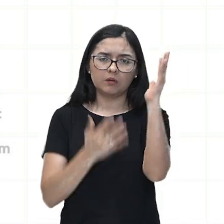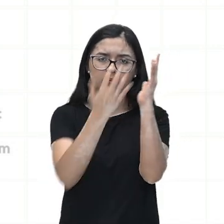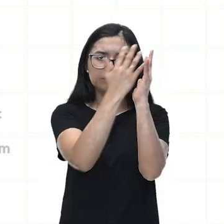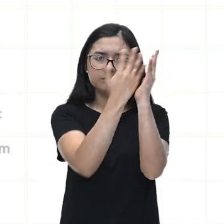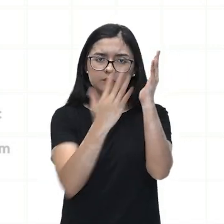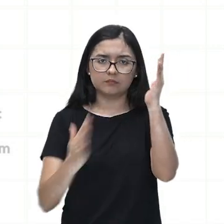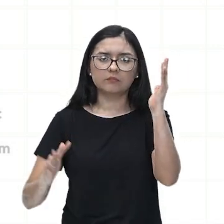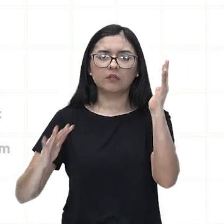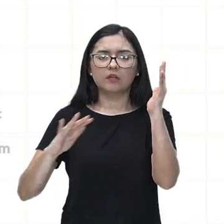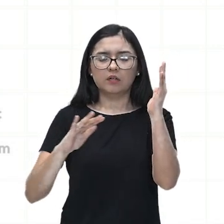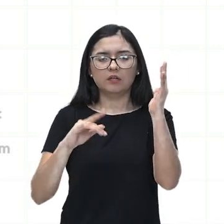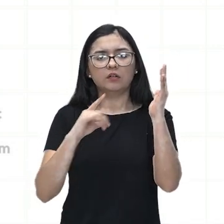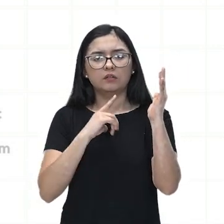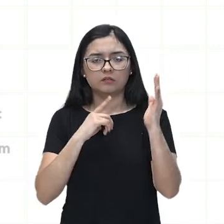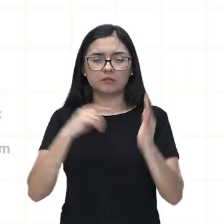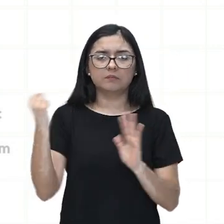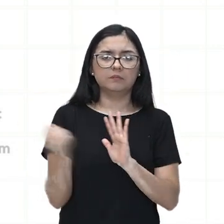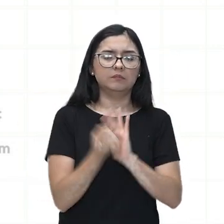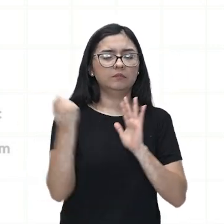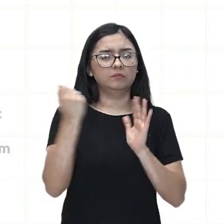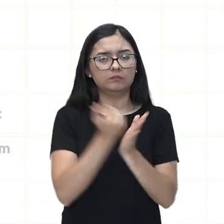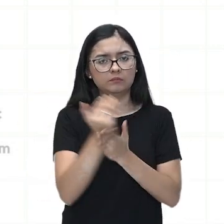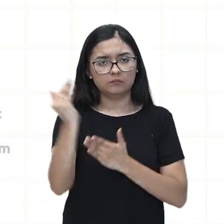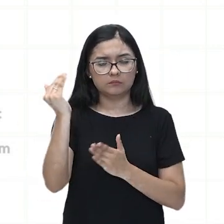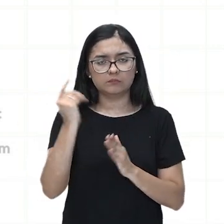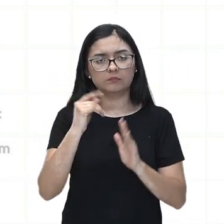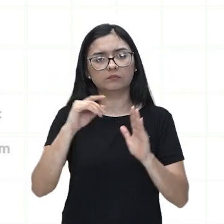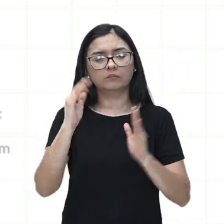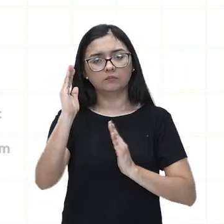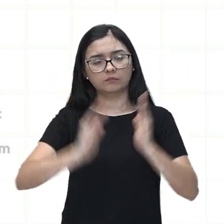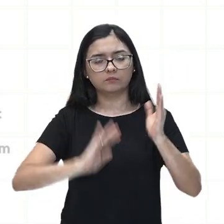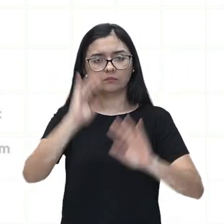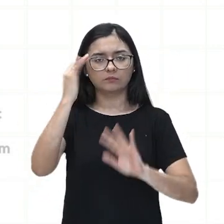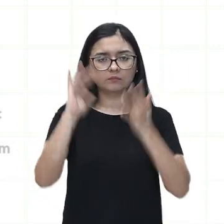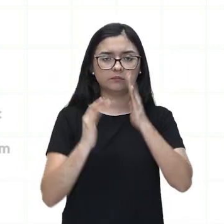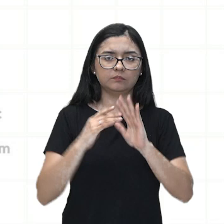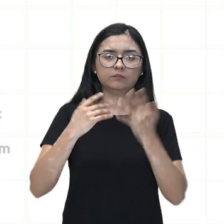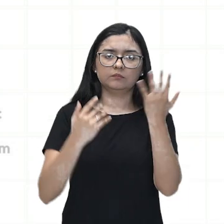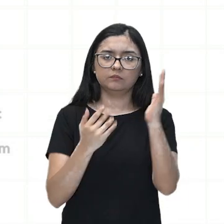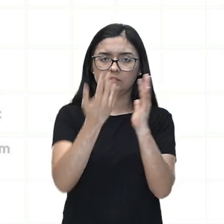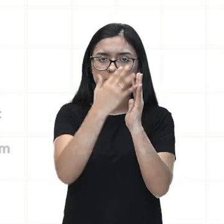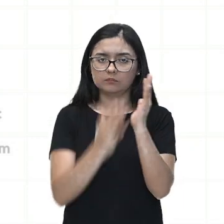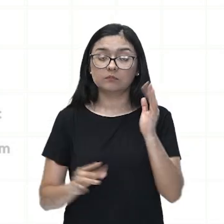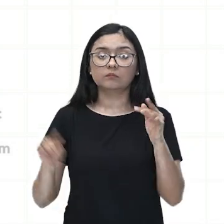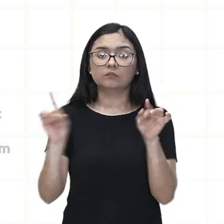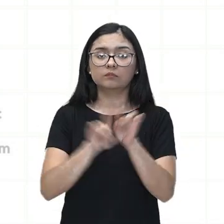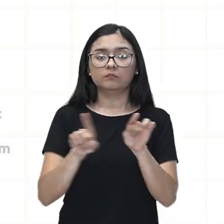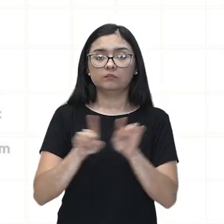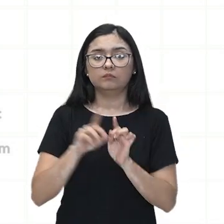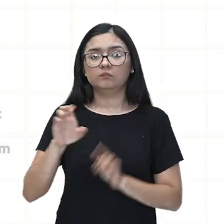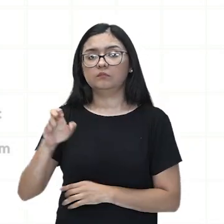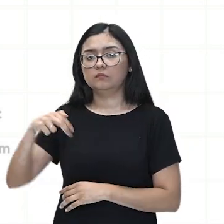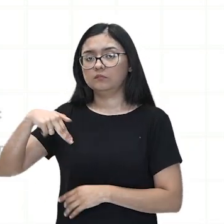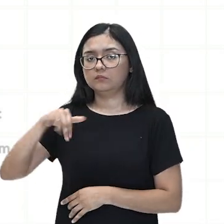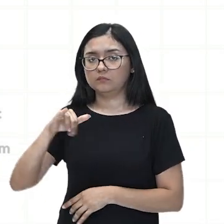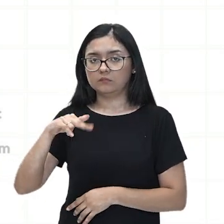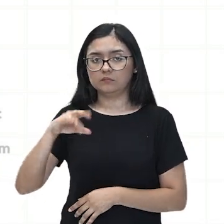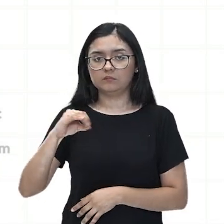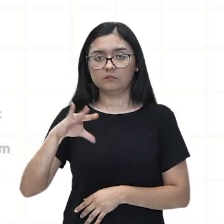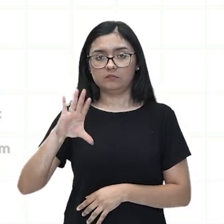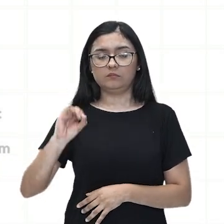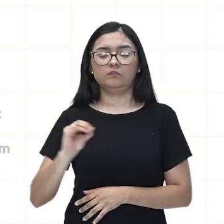demarca o início da estação de outono, e o equinócio de primavera,